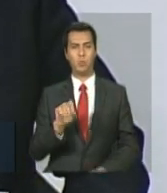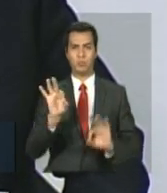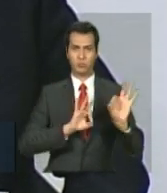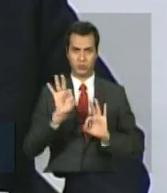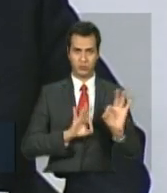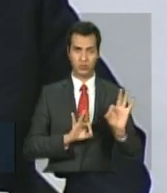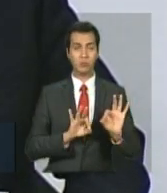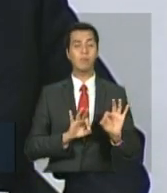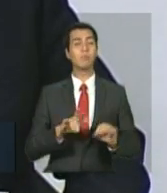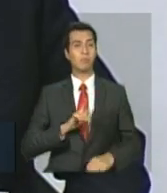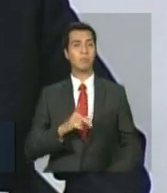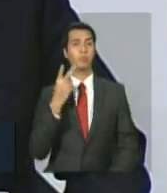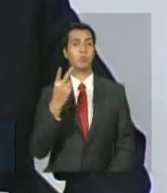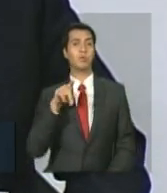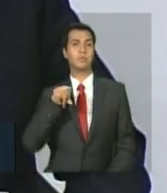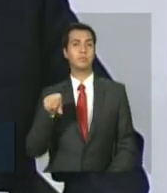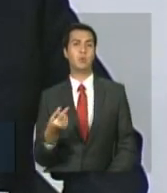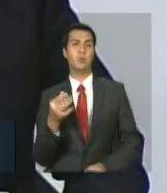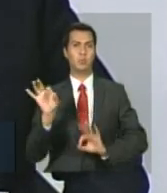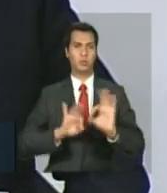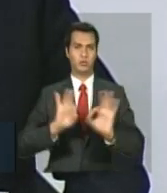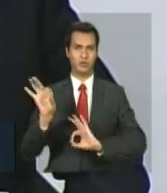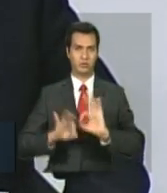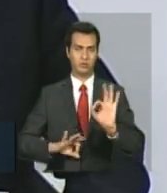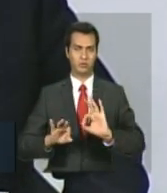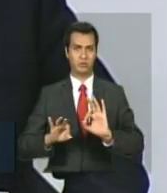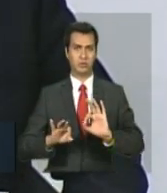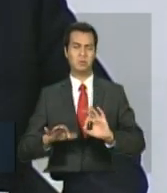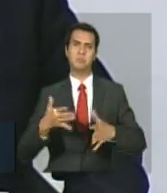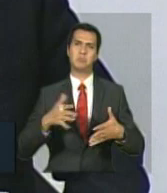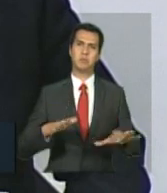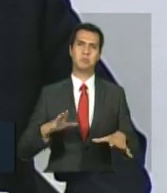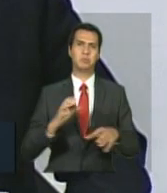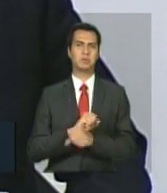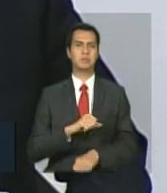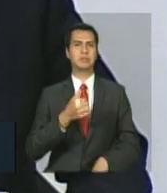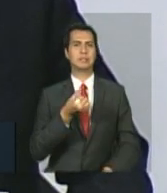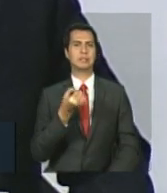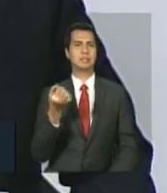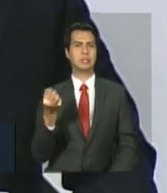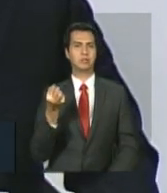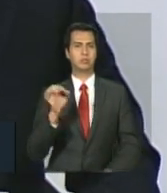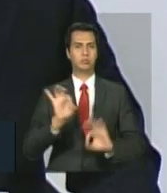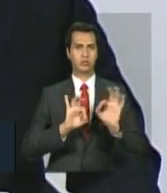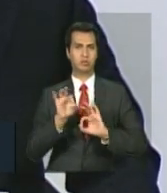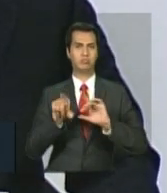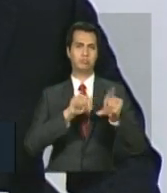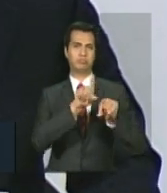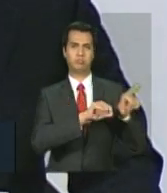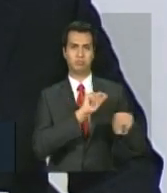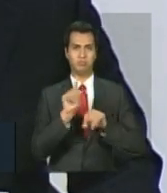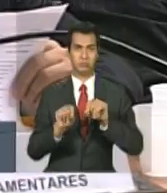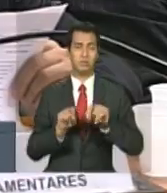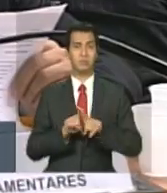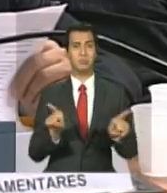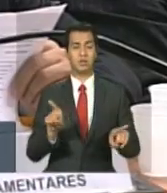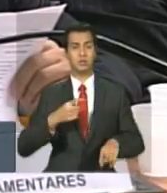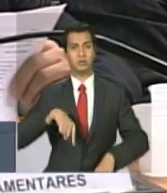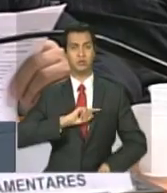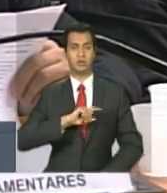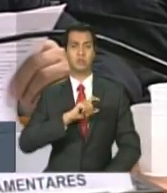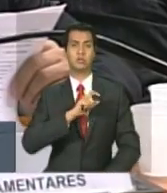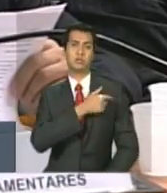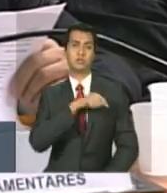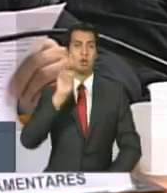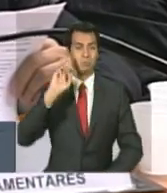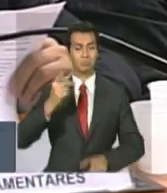Mais de 2 mil projetos foram apresentados, pouco mais de 600 projetos foram selecionados e, por uma decisão de gestão,